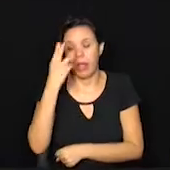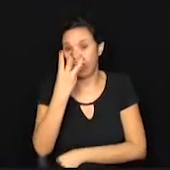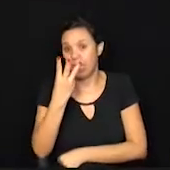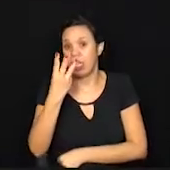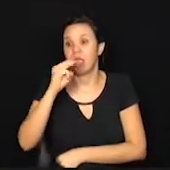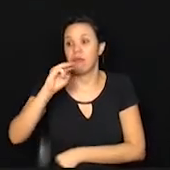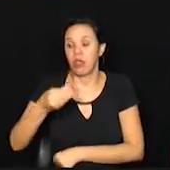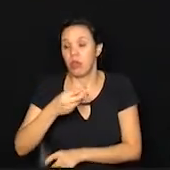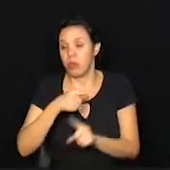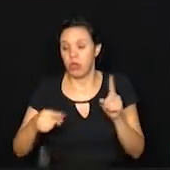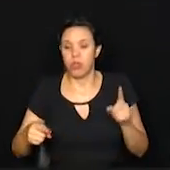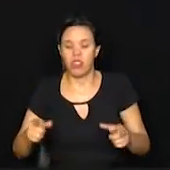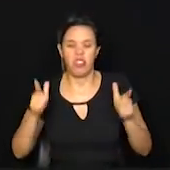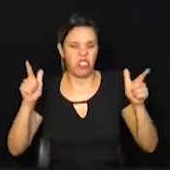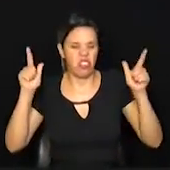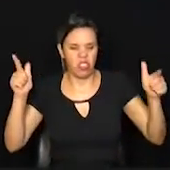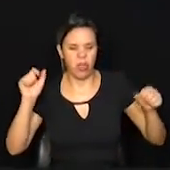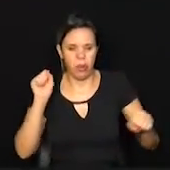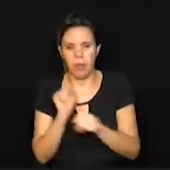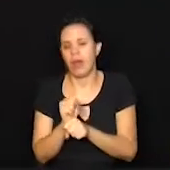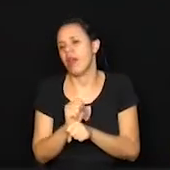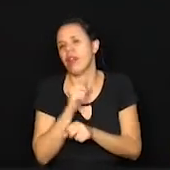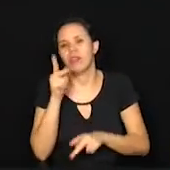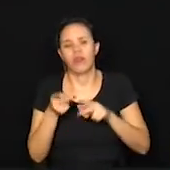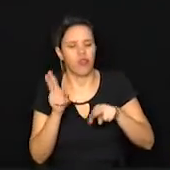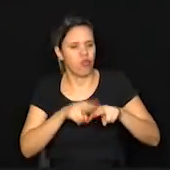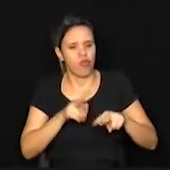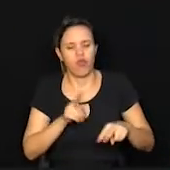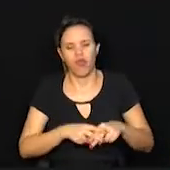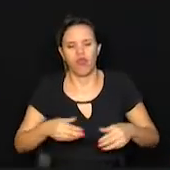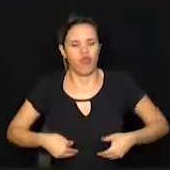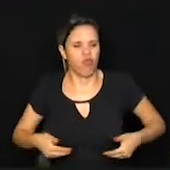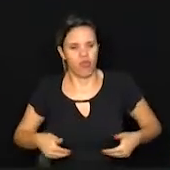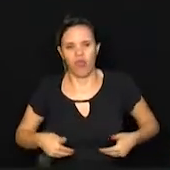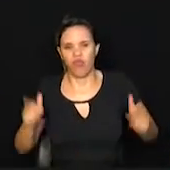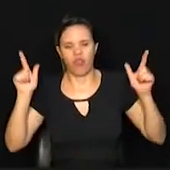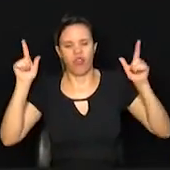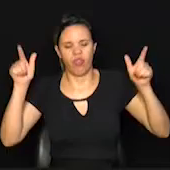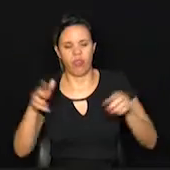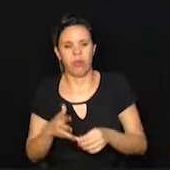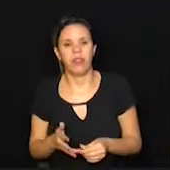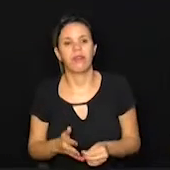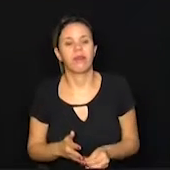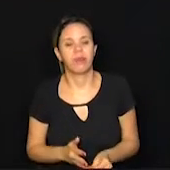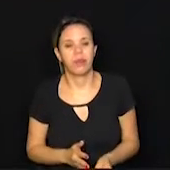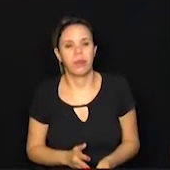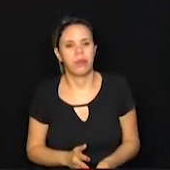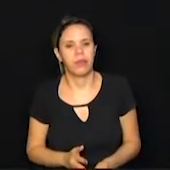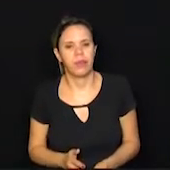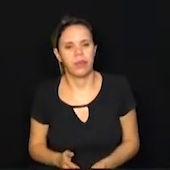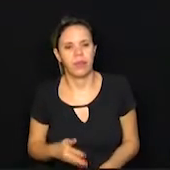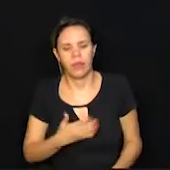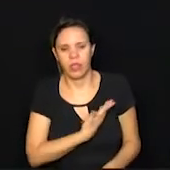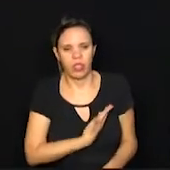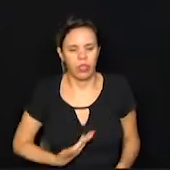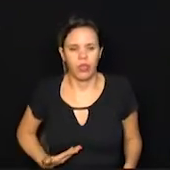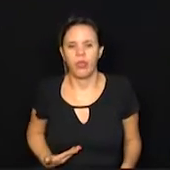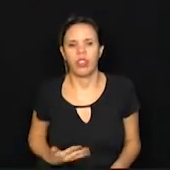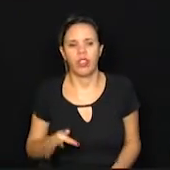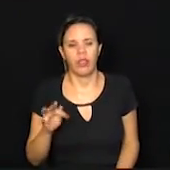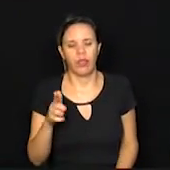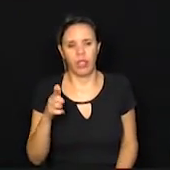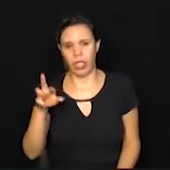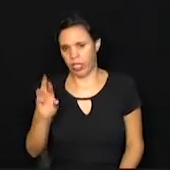greve os presos políticos estão fazendo greve de fome ou o governo Figueiredo aprova uma Lei da Anistia